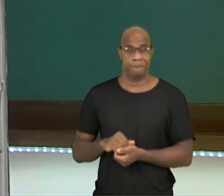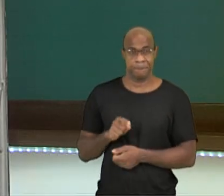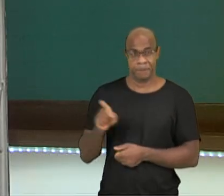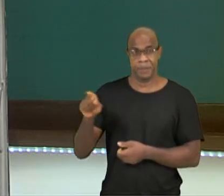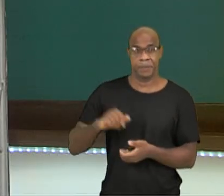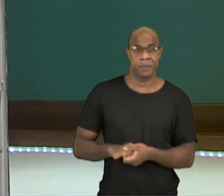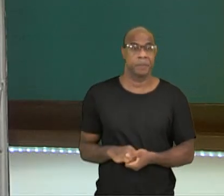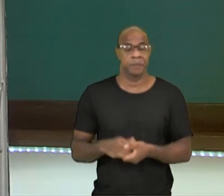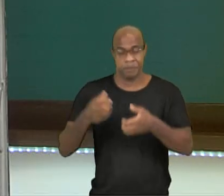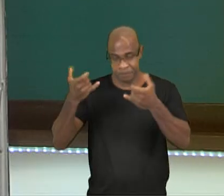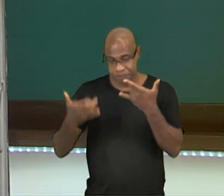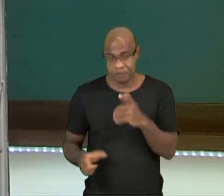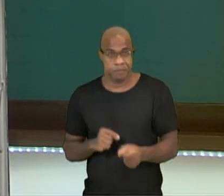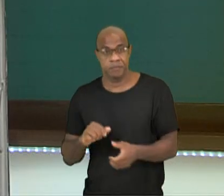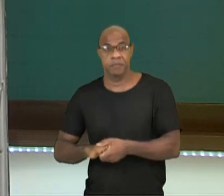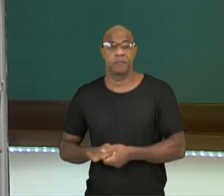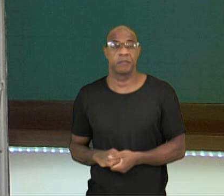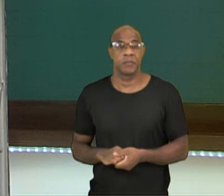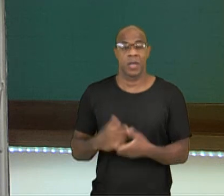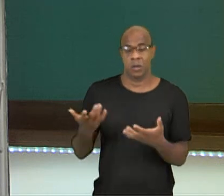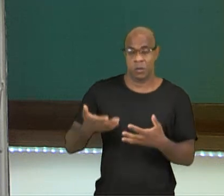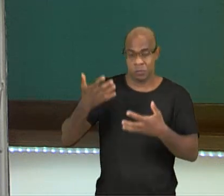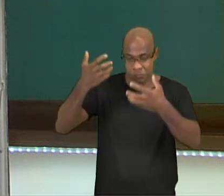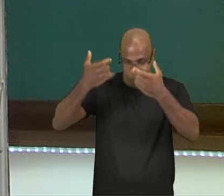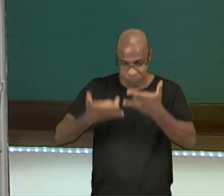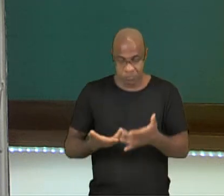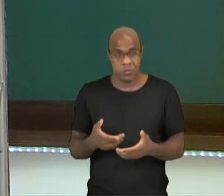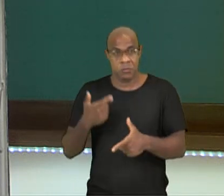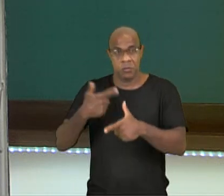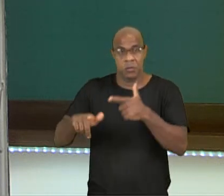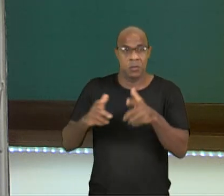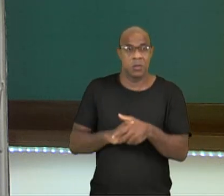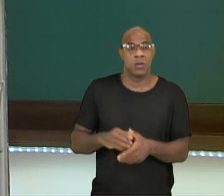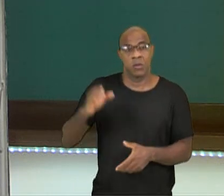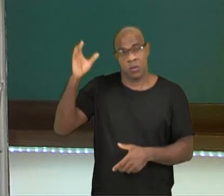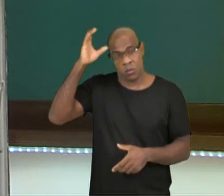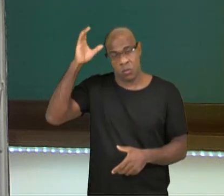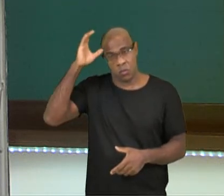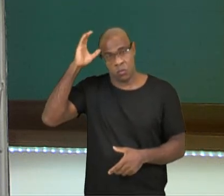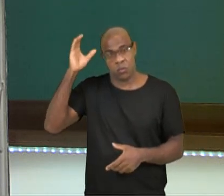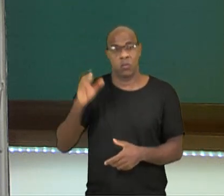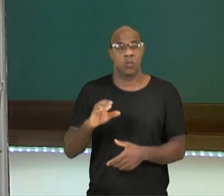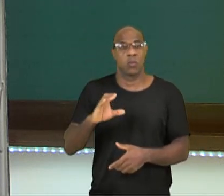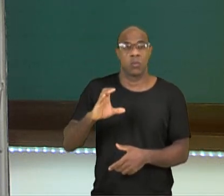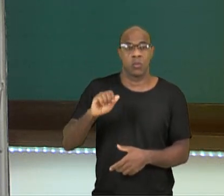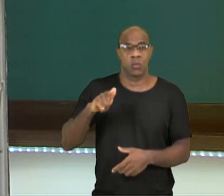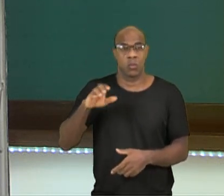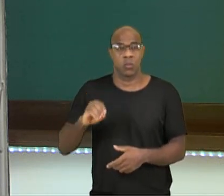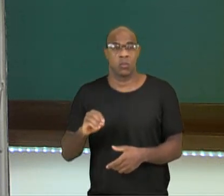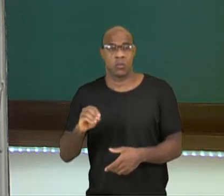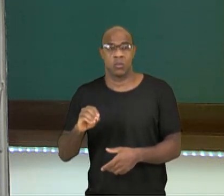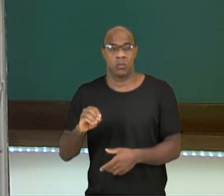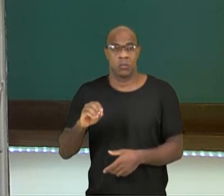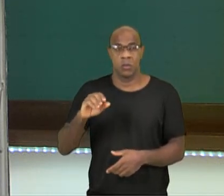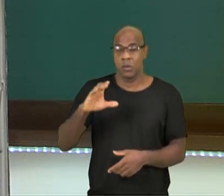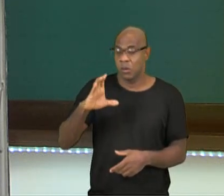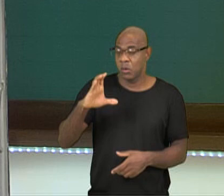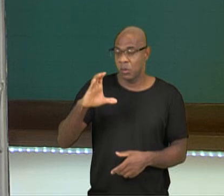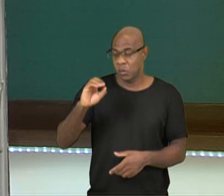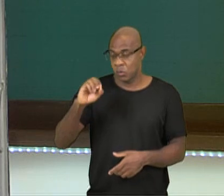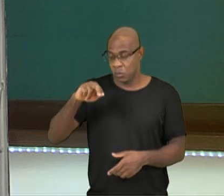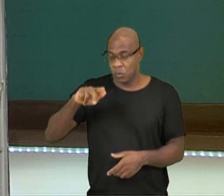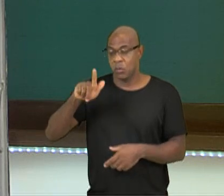Agora vamos destacar os conflitos aqui, do Congo belga e no Saara Ocidental, tá? Problemas